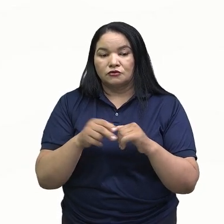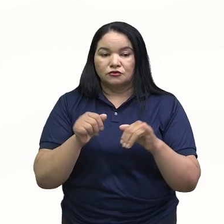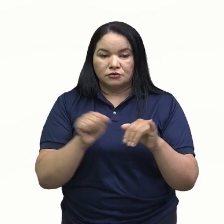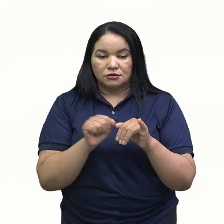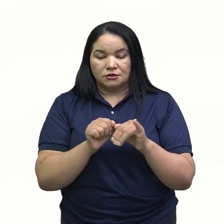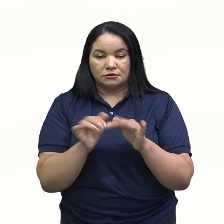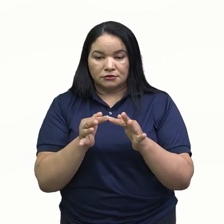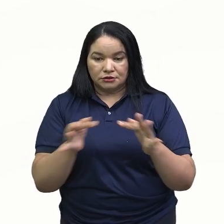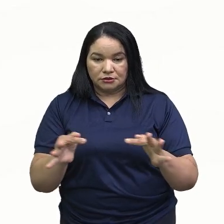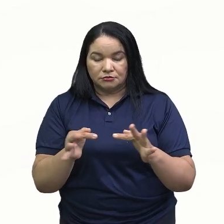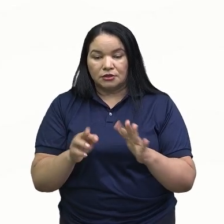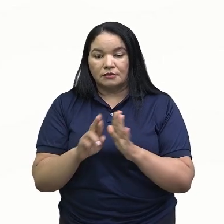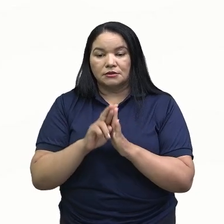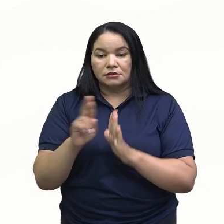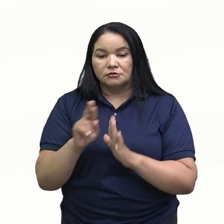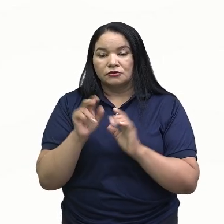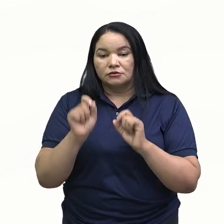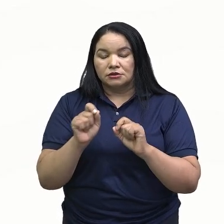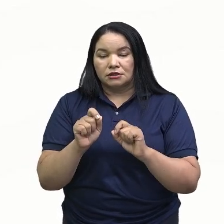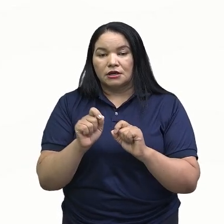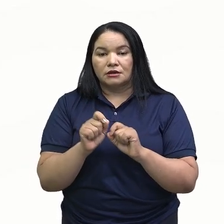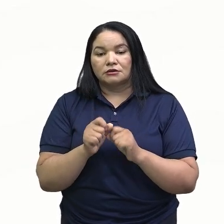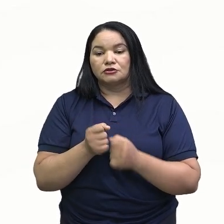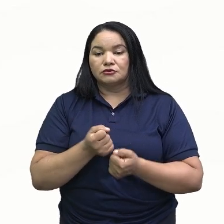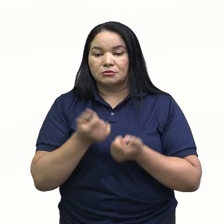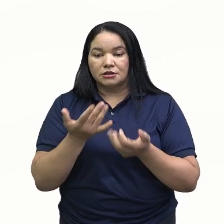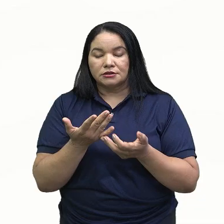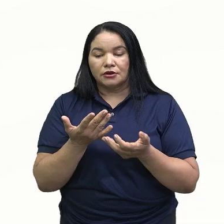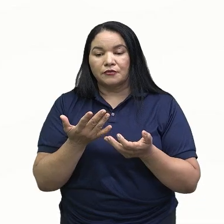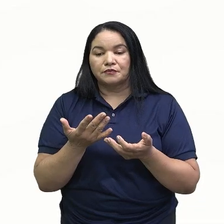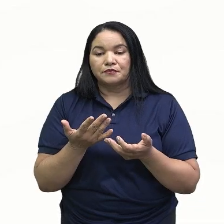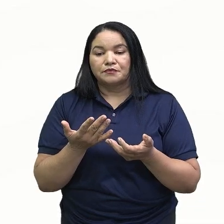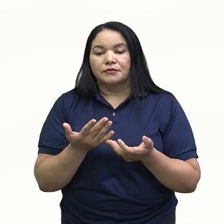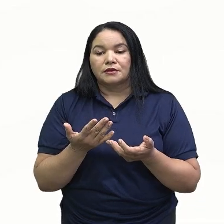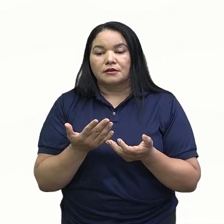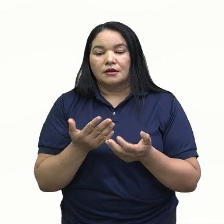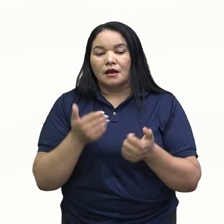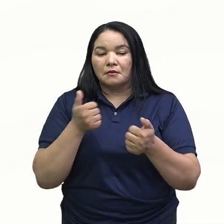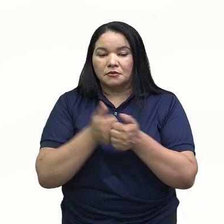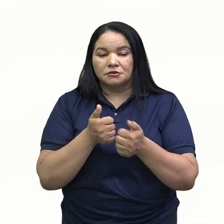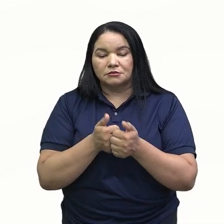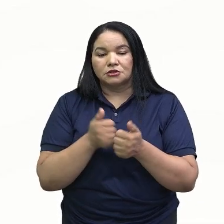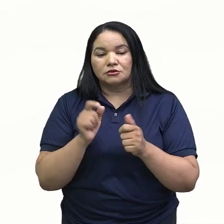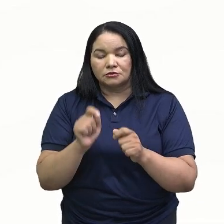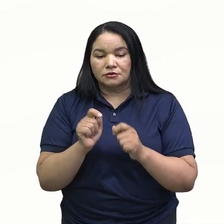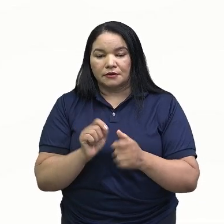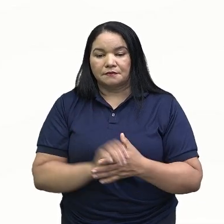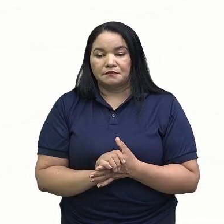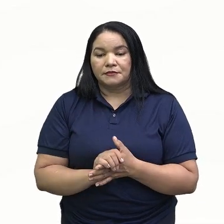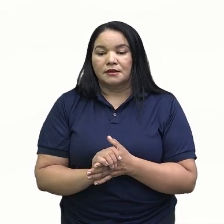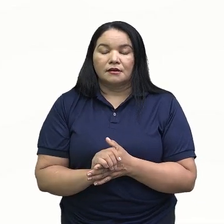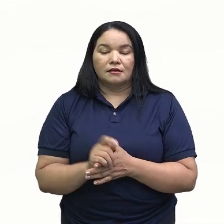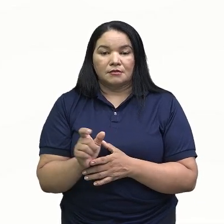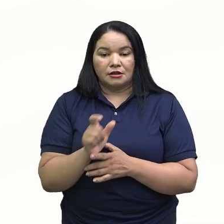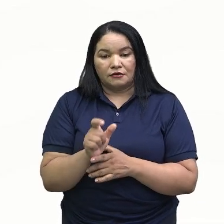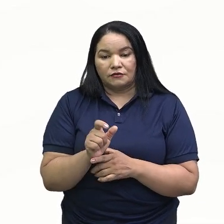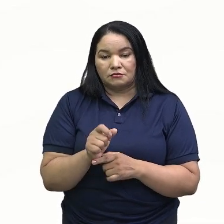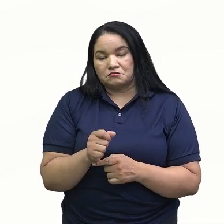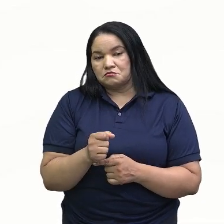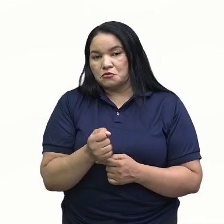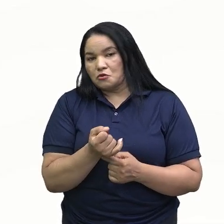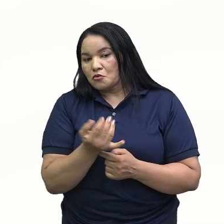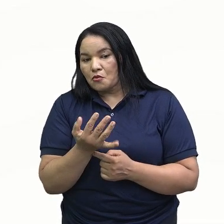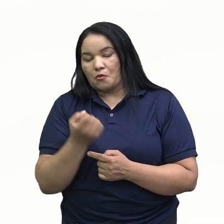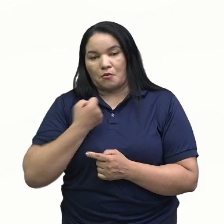por expressões aproximativas. Então, as expressões aproximativas são compostas por palavras numéricas ou